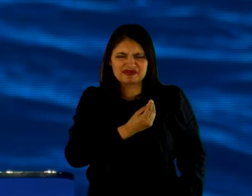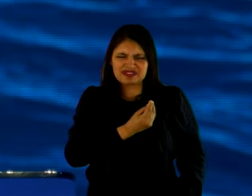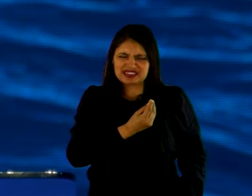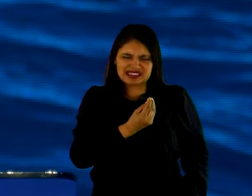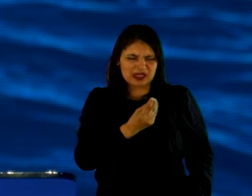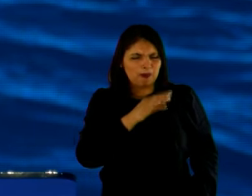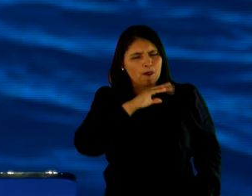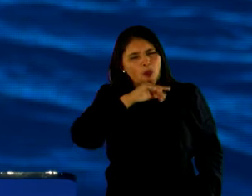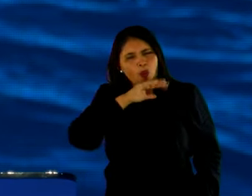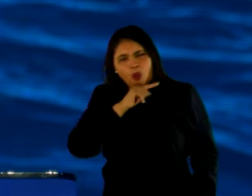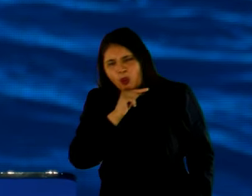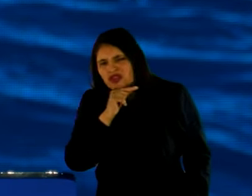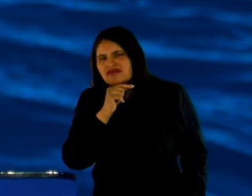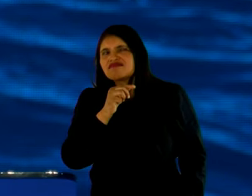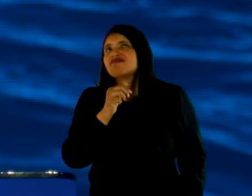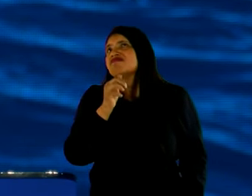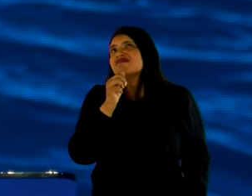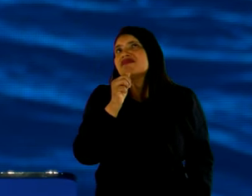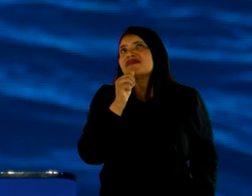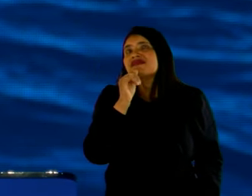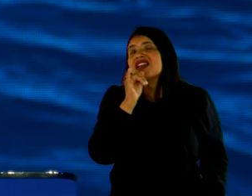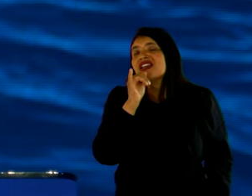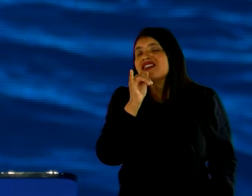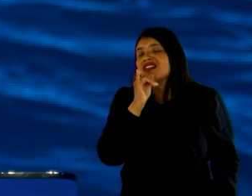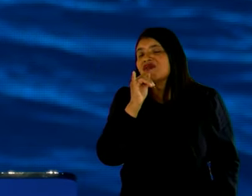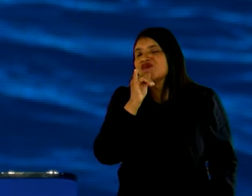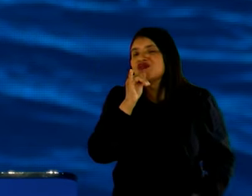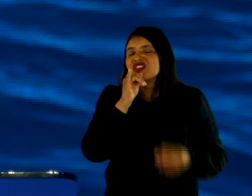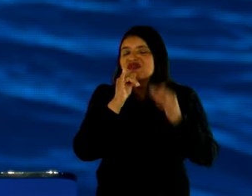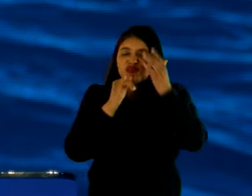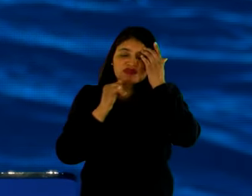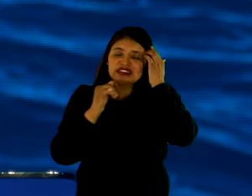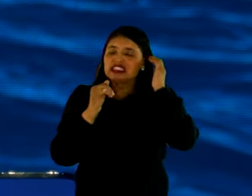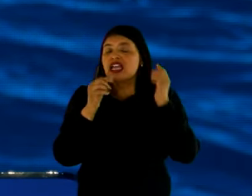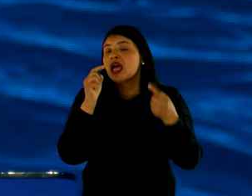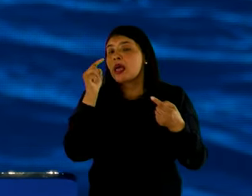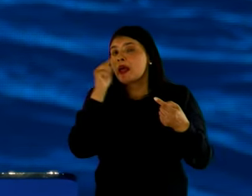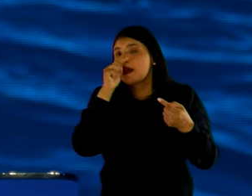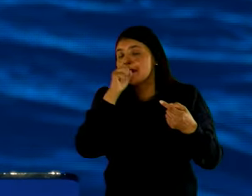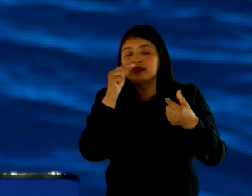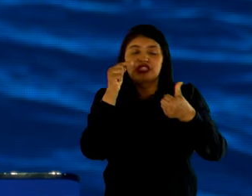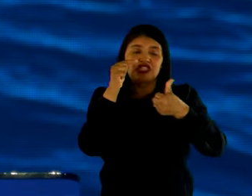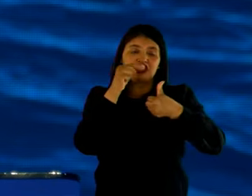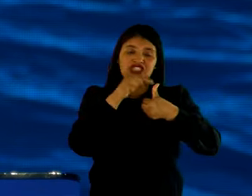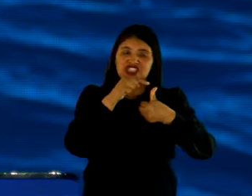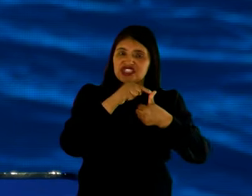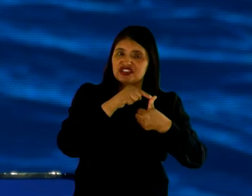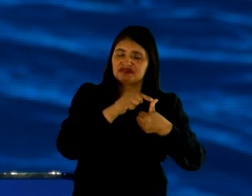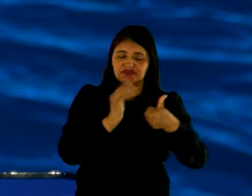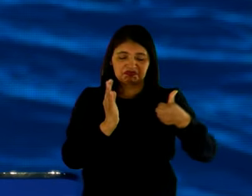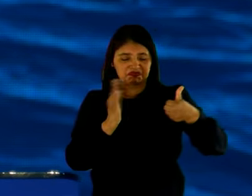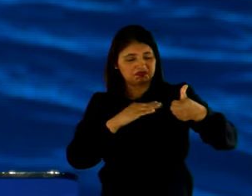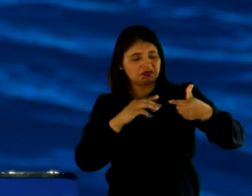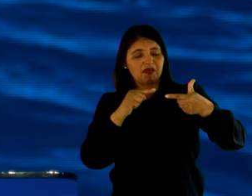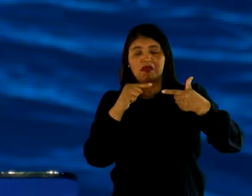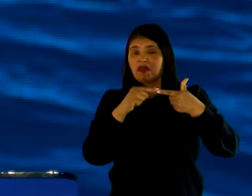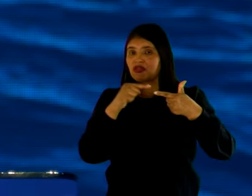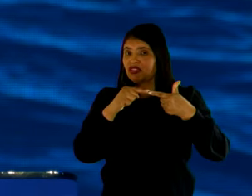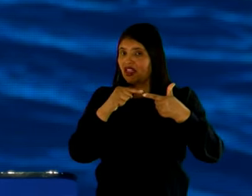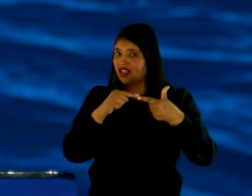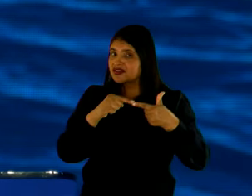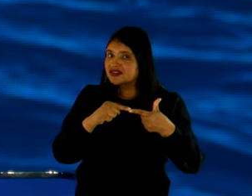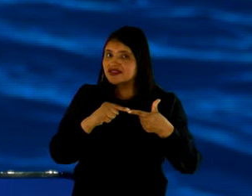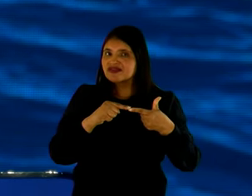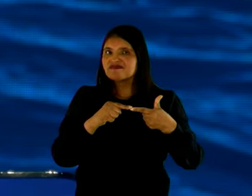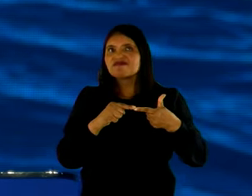trás, precisa ser jogado fora da nossa vida. Nós temos que ter uma vida plena